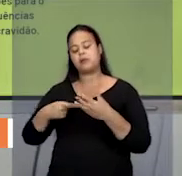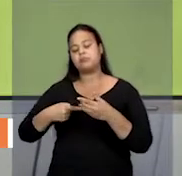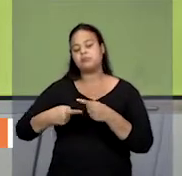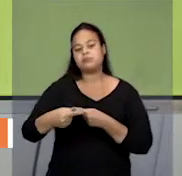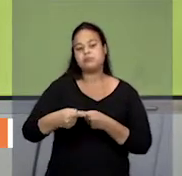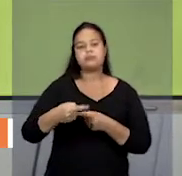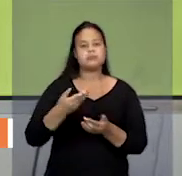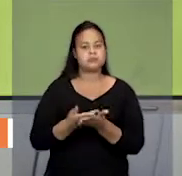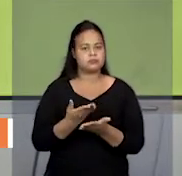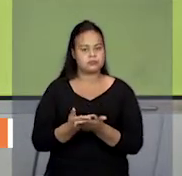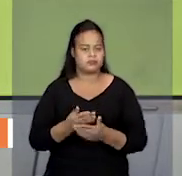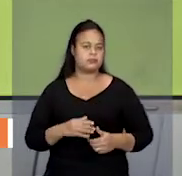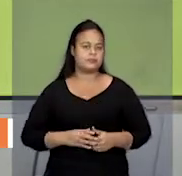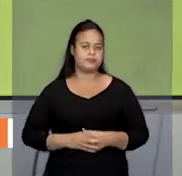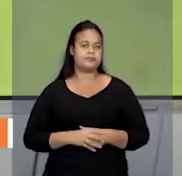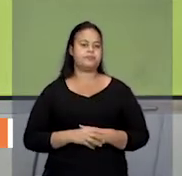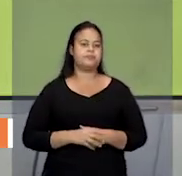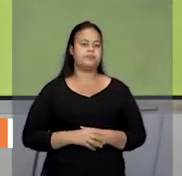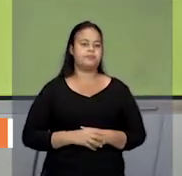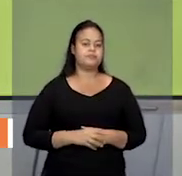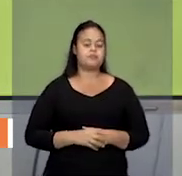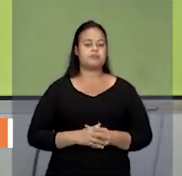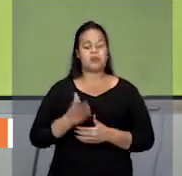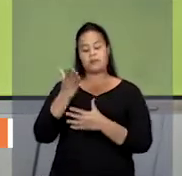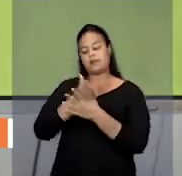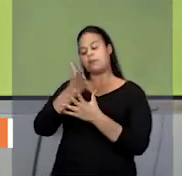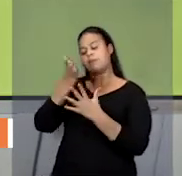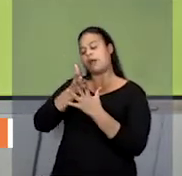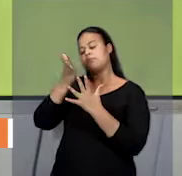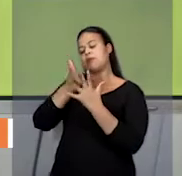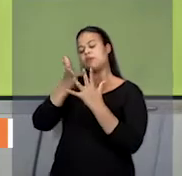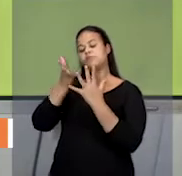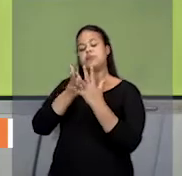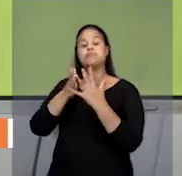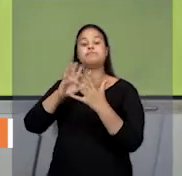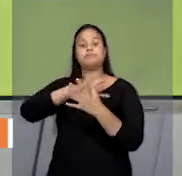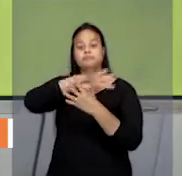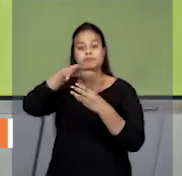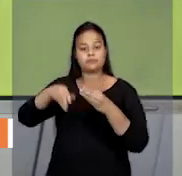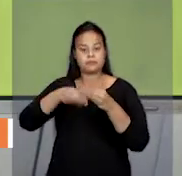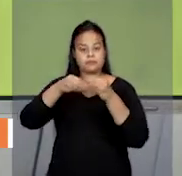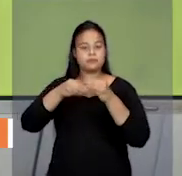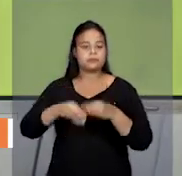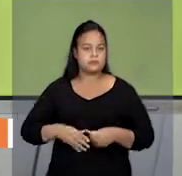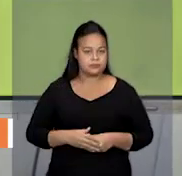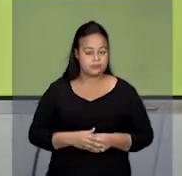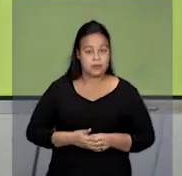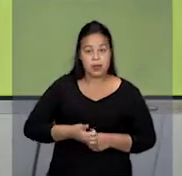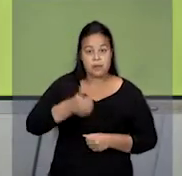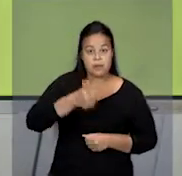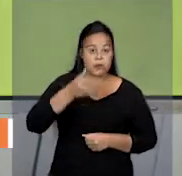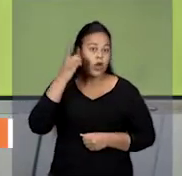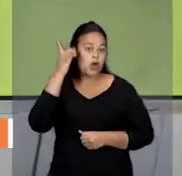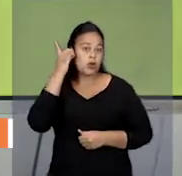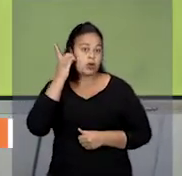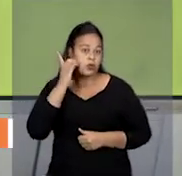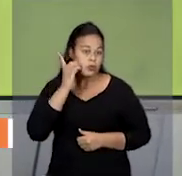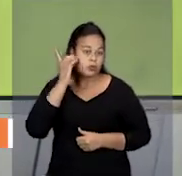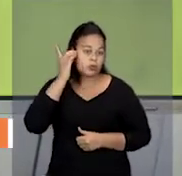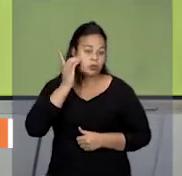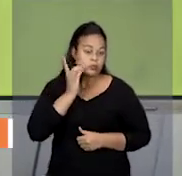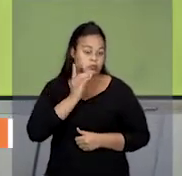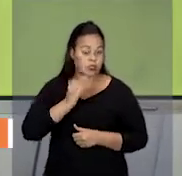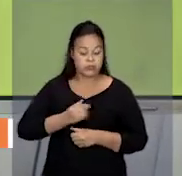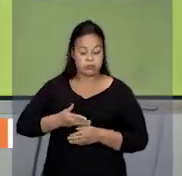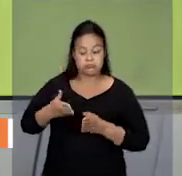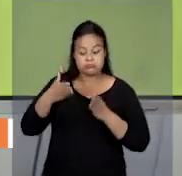aula. Então, nós dividimos a nossa aula em 5 grandes partes. Primeiro, quando o Dom Pedro chega ao poder.